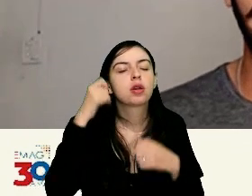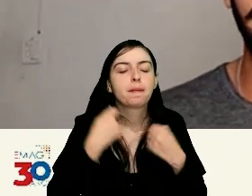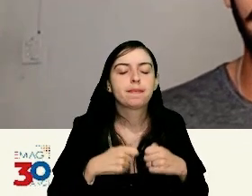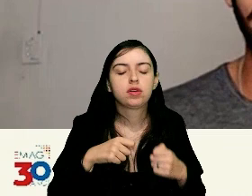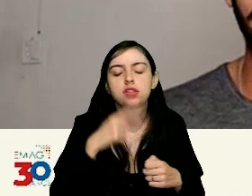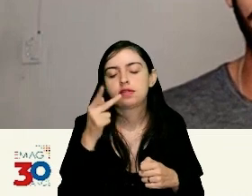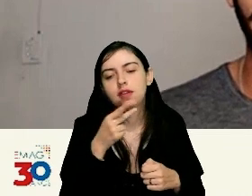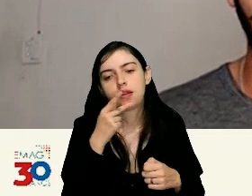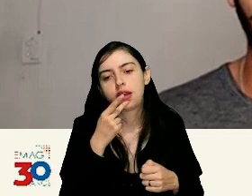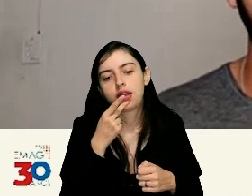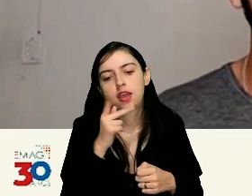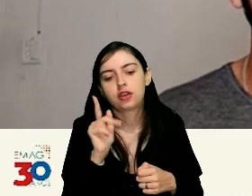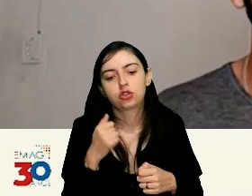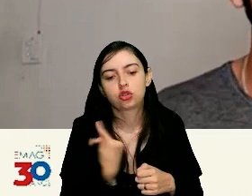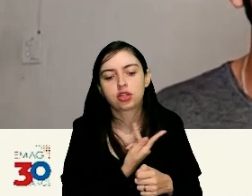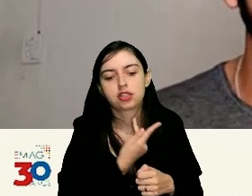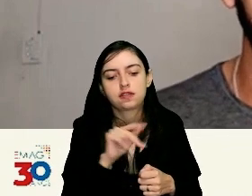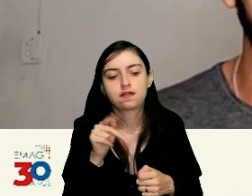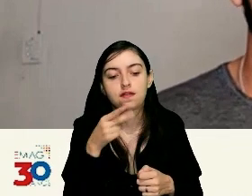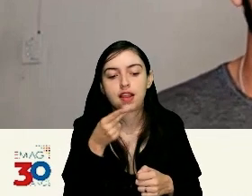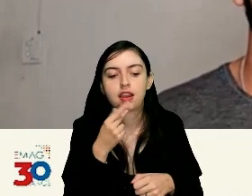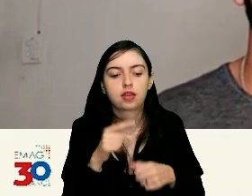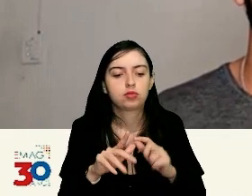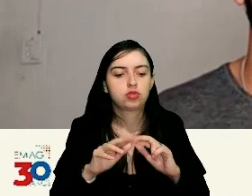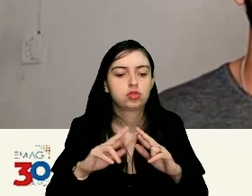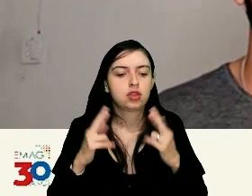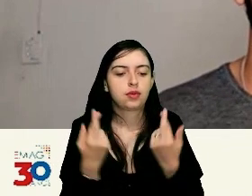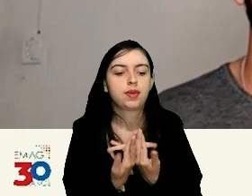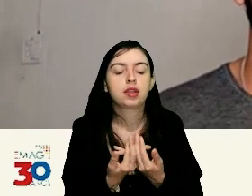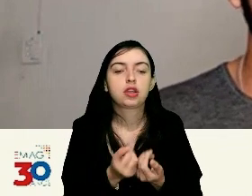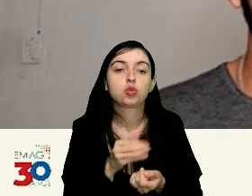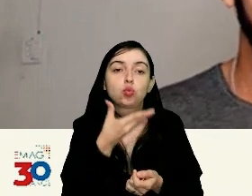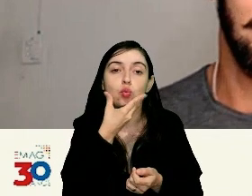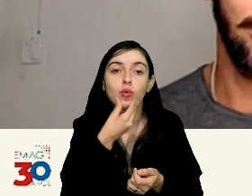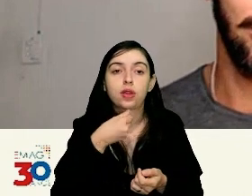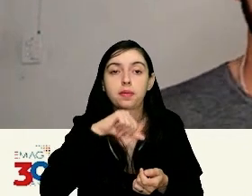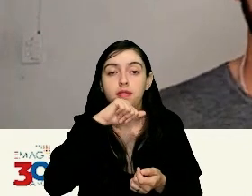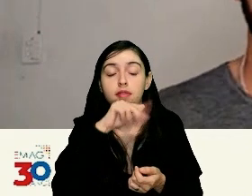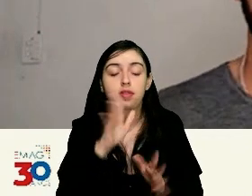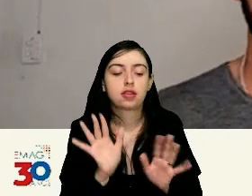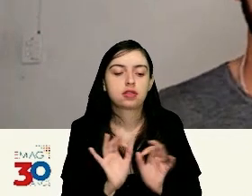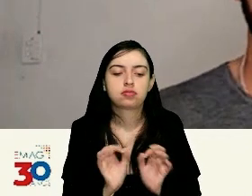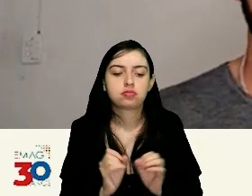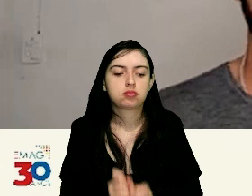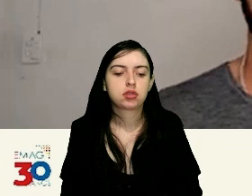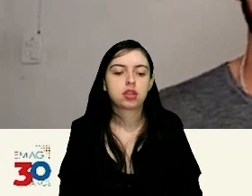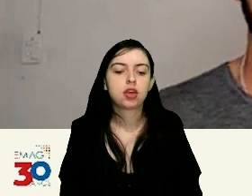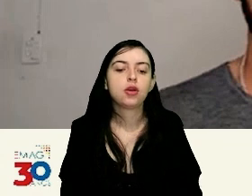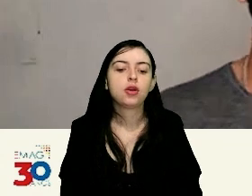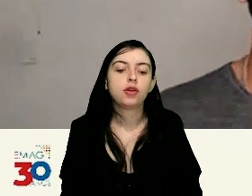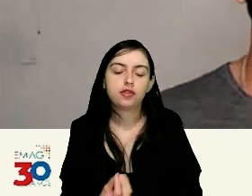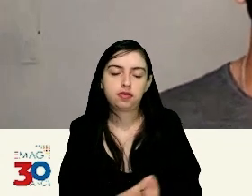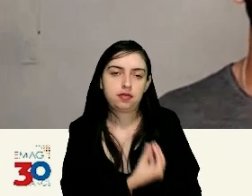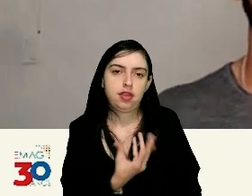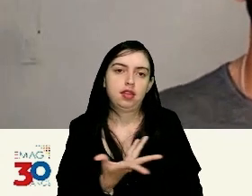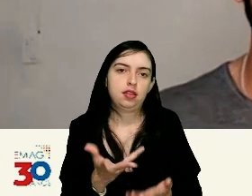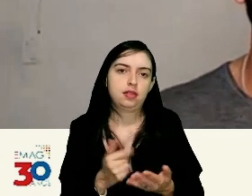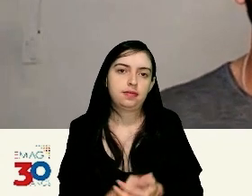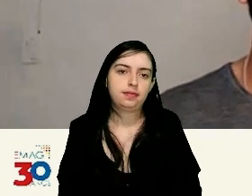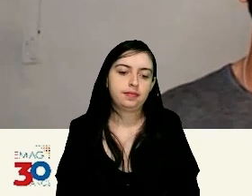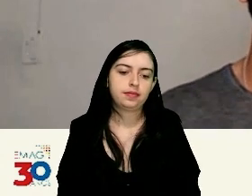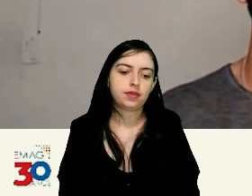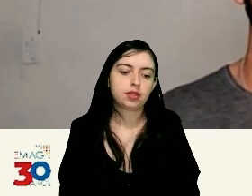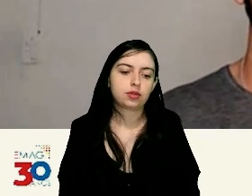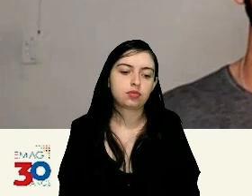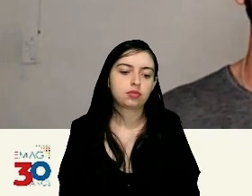está falando aqui numa reunião sobre paternidade, não paternidade ativa. Porque não existe maternidade